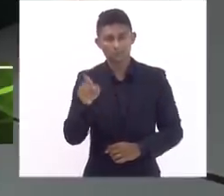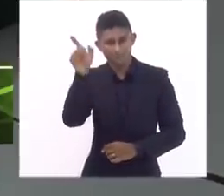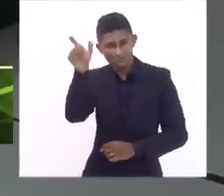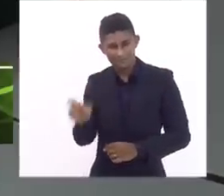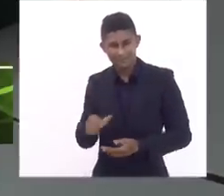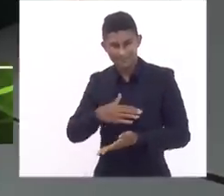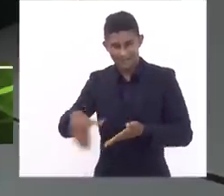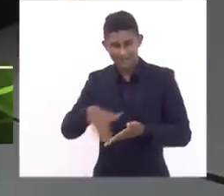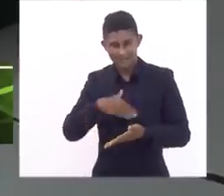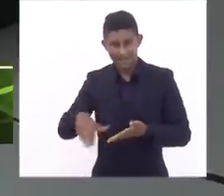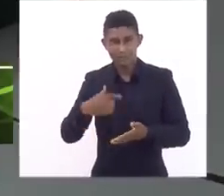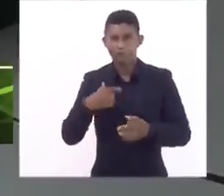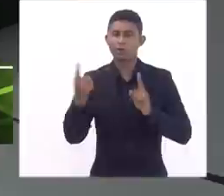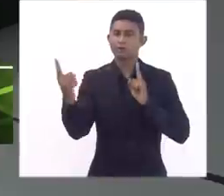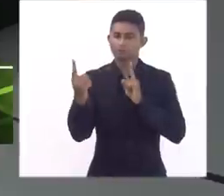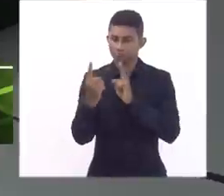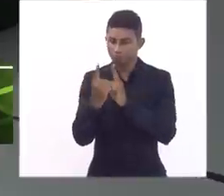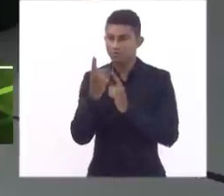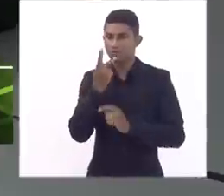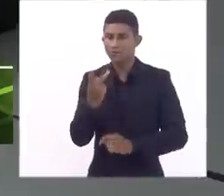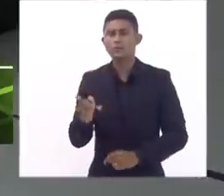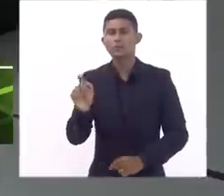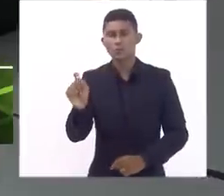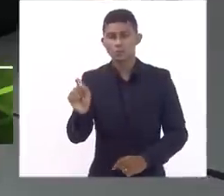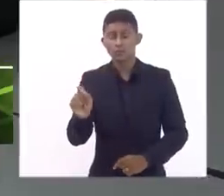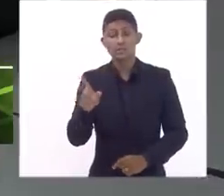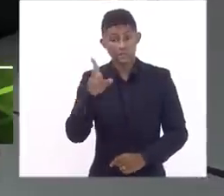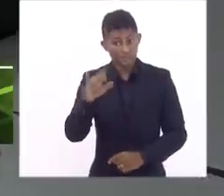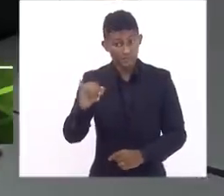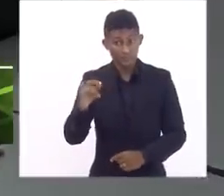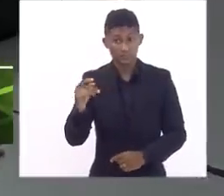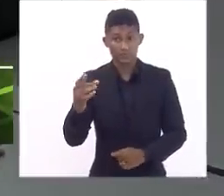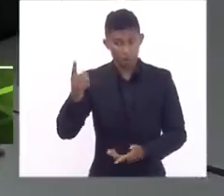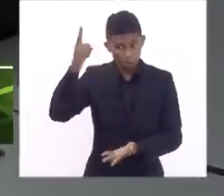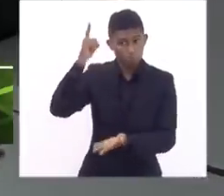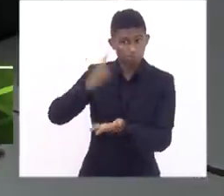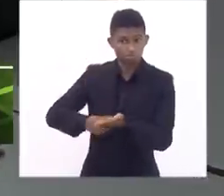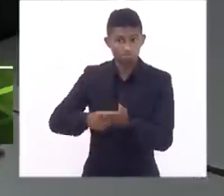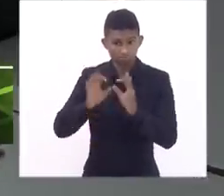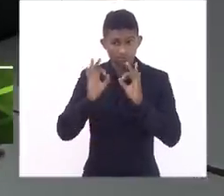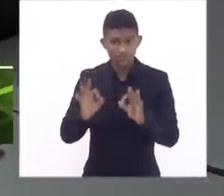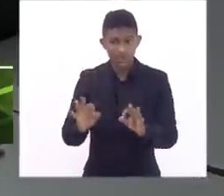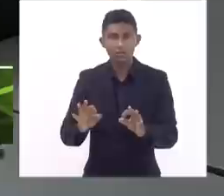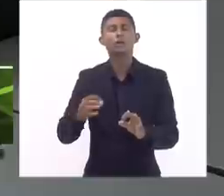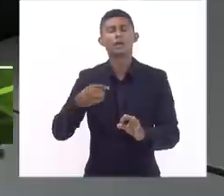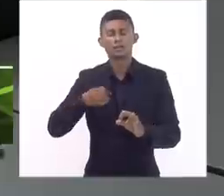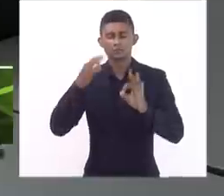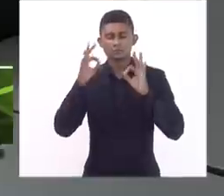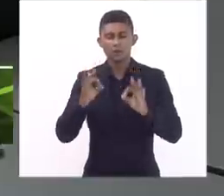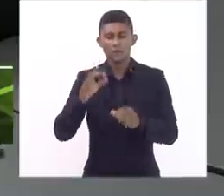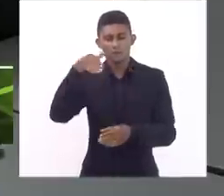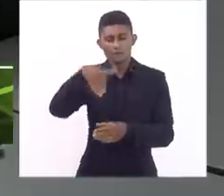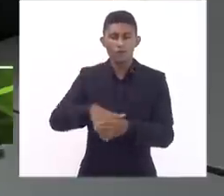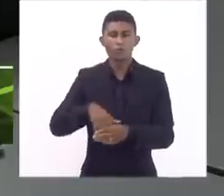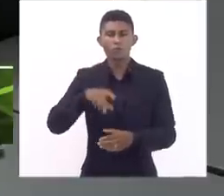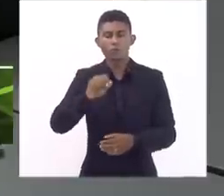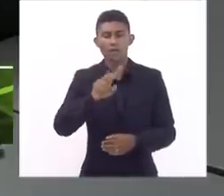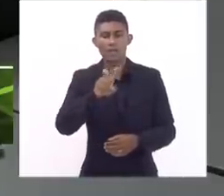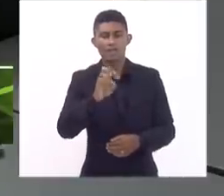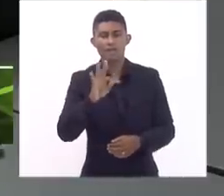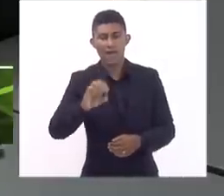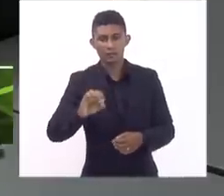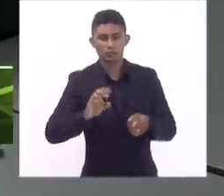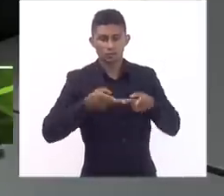secretário que se a gente fechasse aquele acordo, eu encaminharia a favor da manutenção do veto.